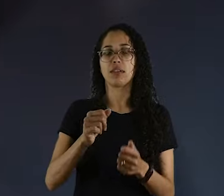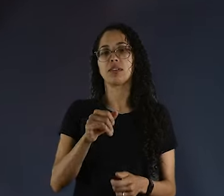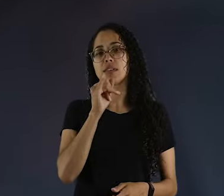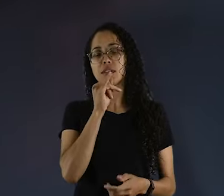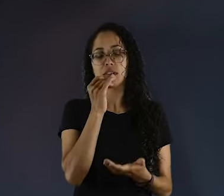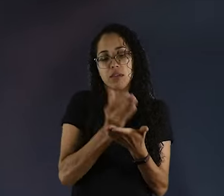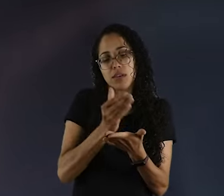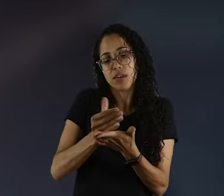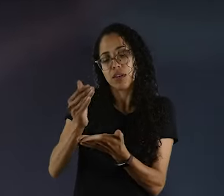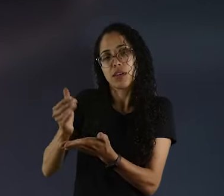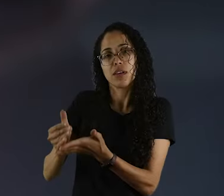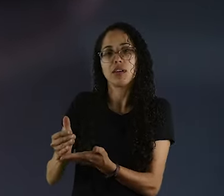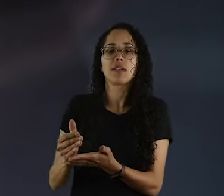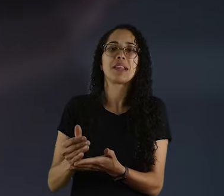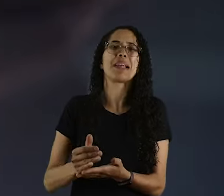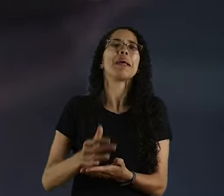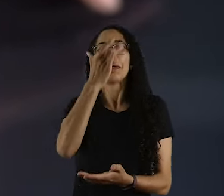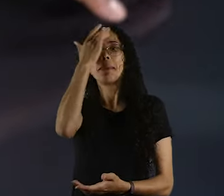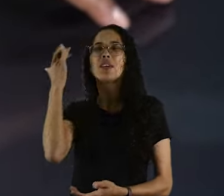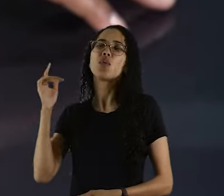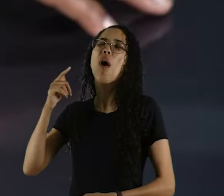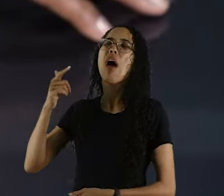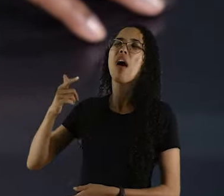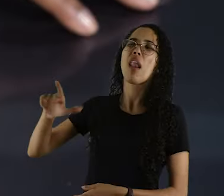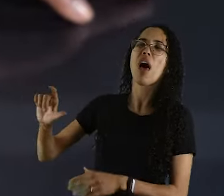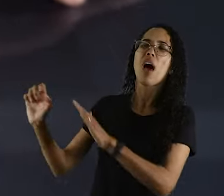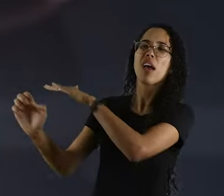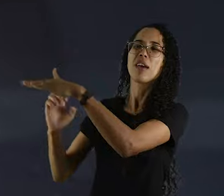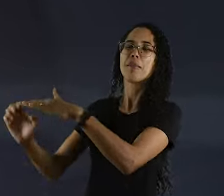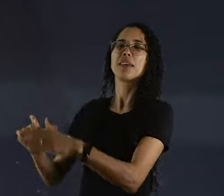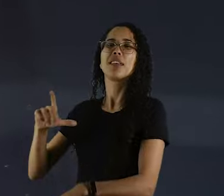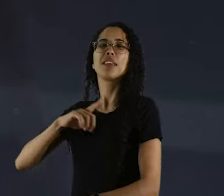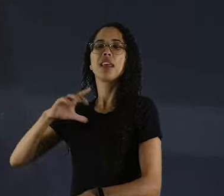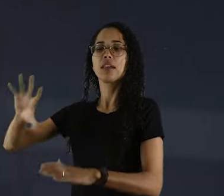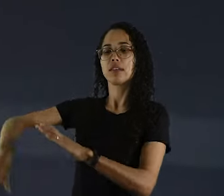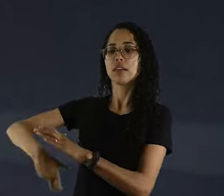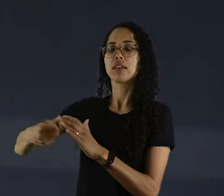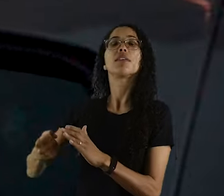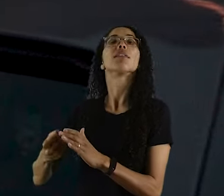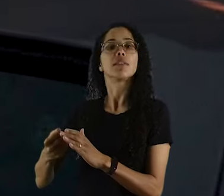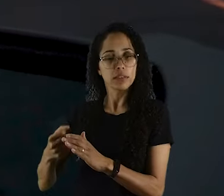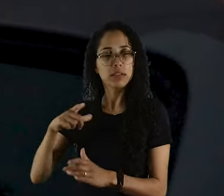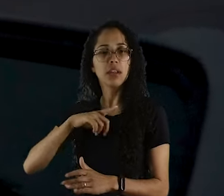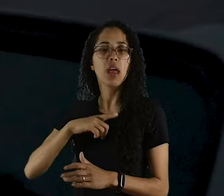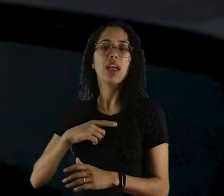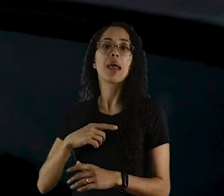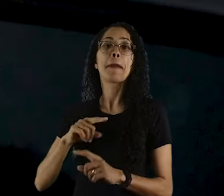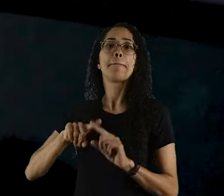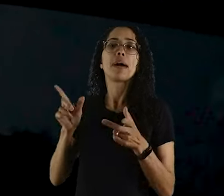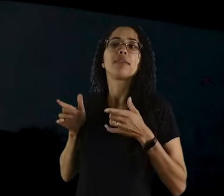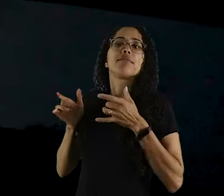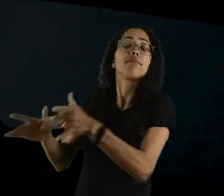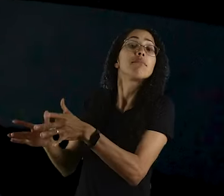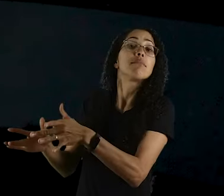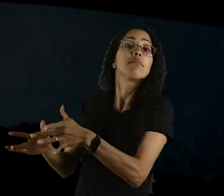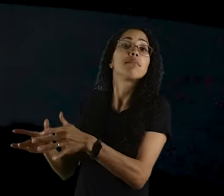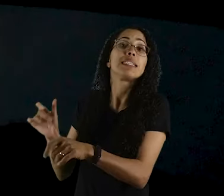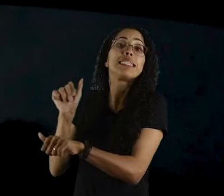E na rua sempre oferece consórcio. Mas o consórcio, se por exemplo, eu desistisse desse consórcio lá fora, eu